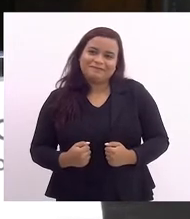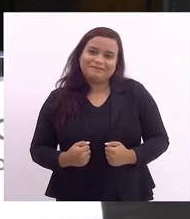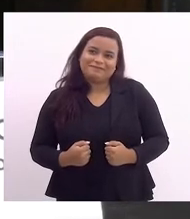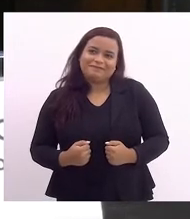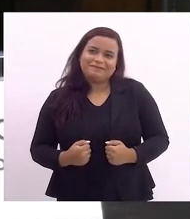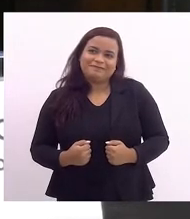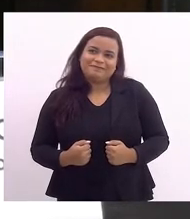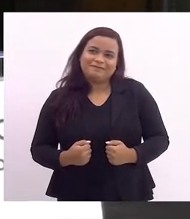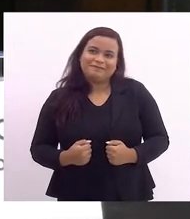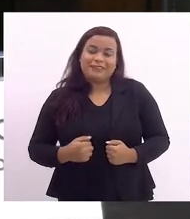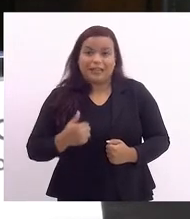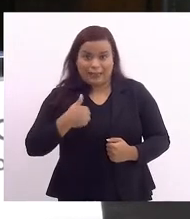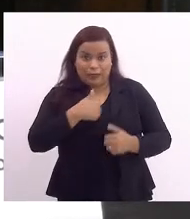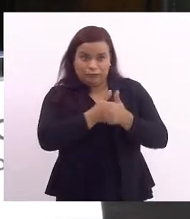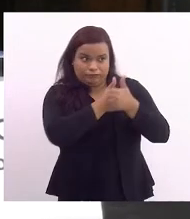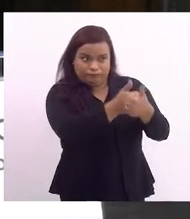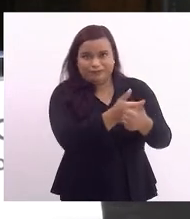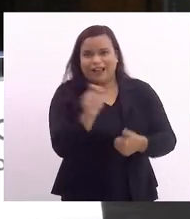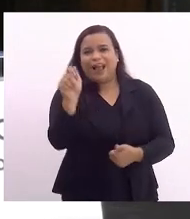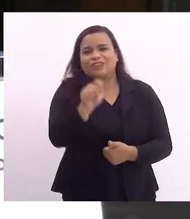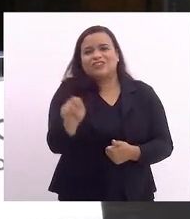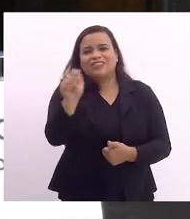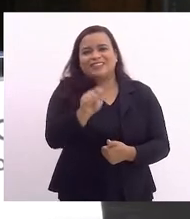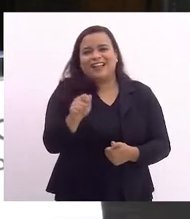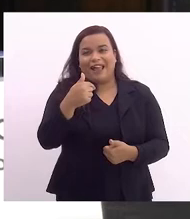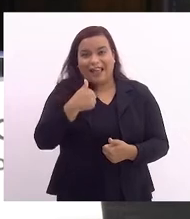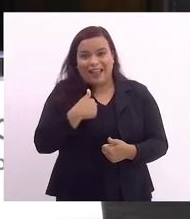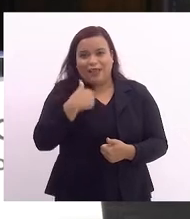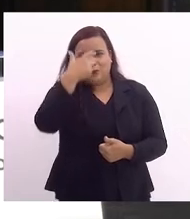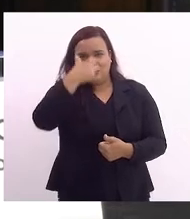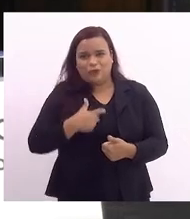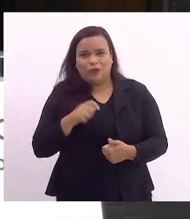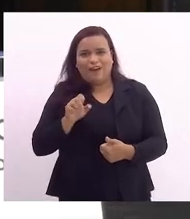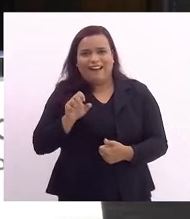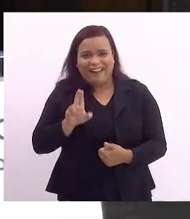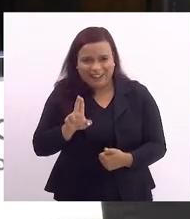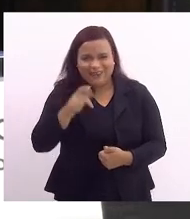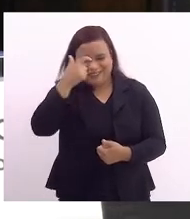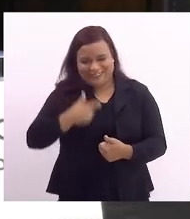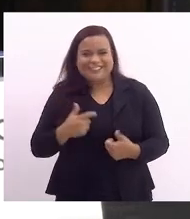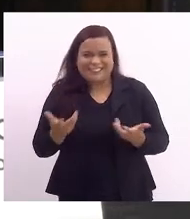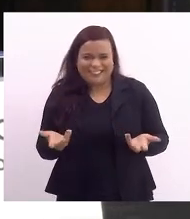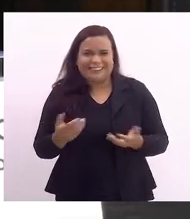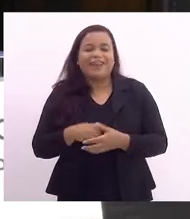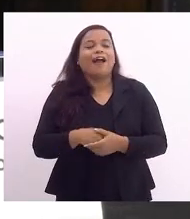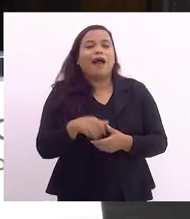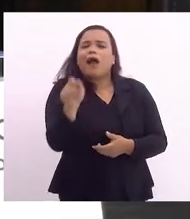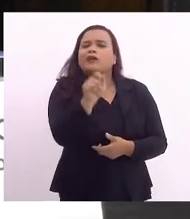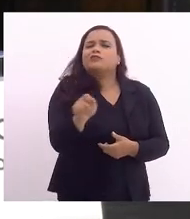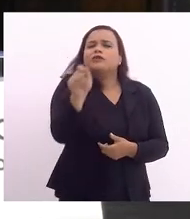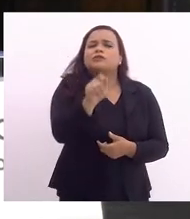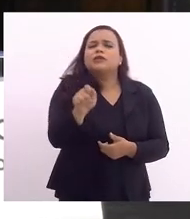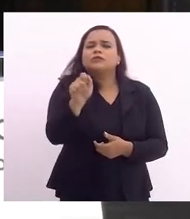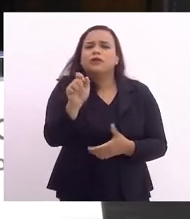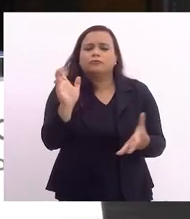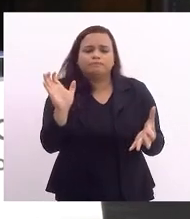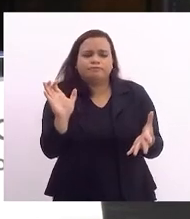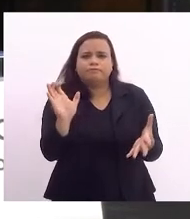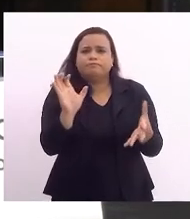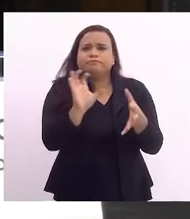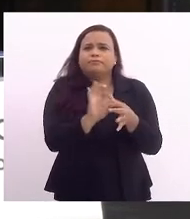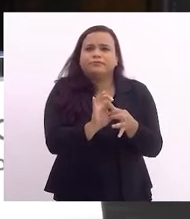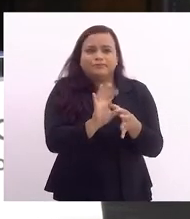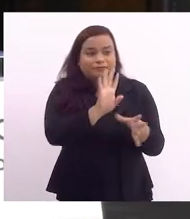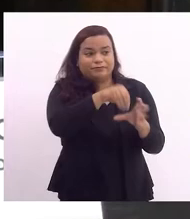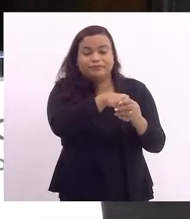Eu componho a associação Eu Sou Eu, a Ferrugem, e essa associação é composta por sobreviventes do